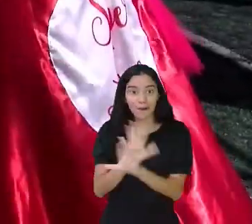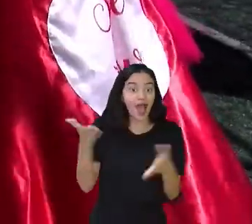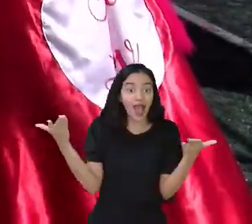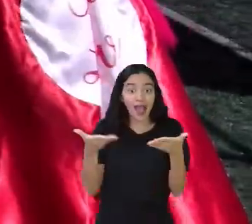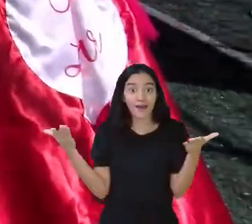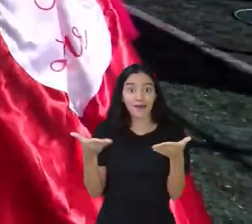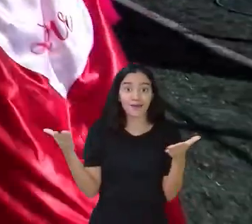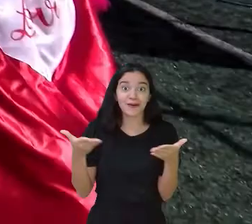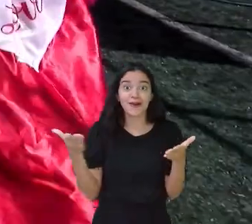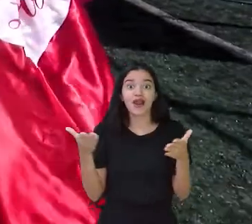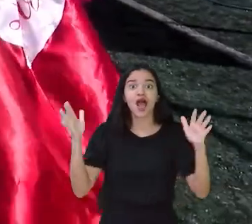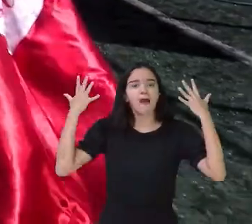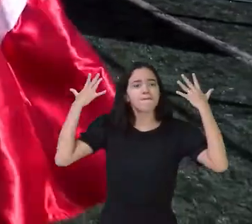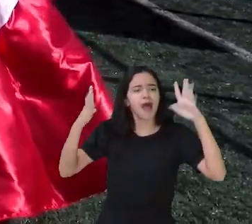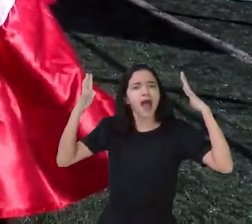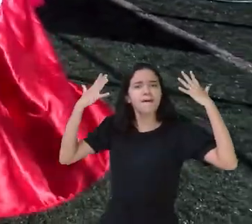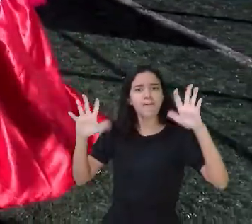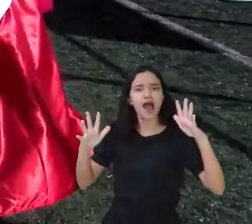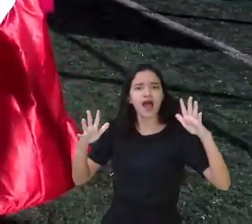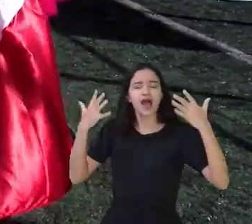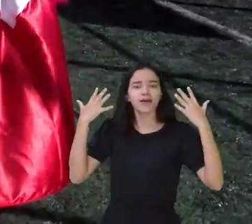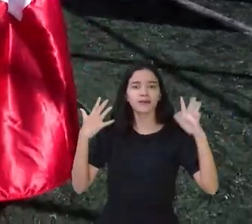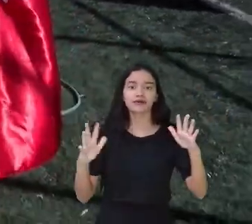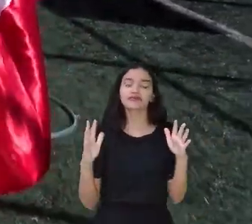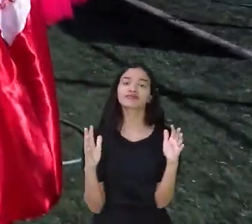Na batida da mão a gente pula o bambolê.